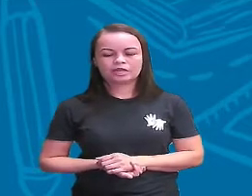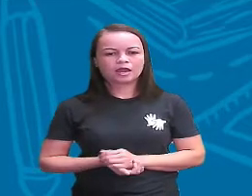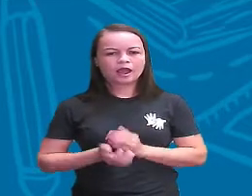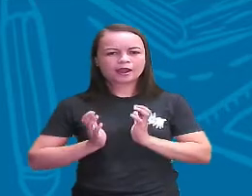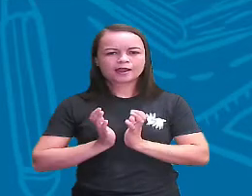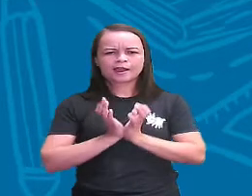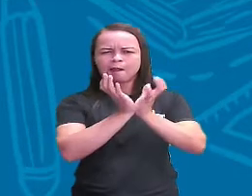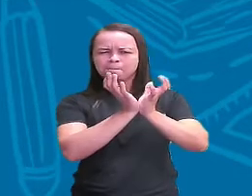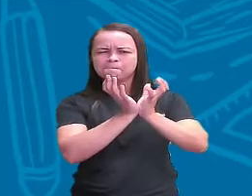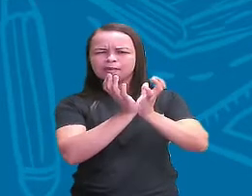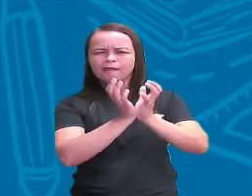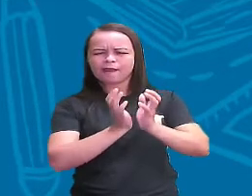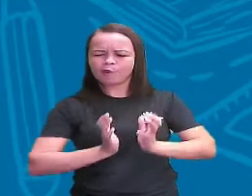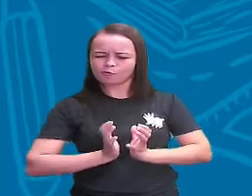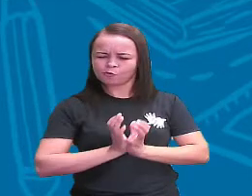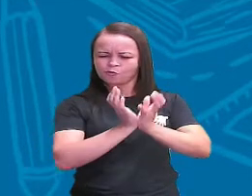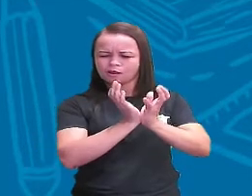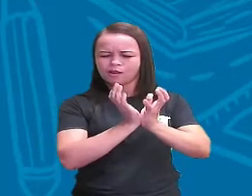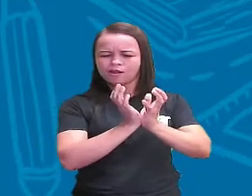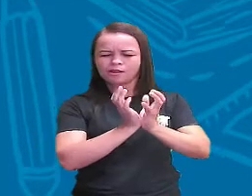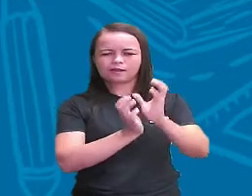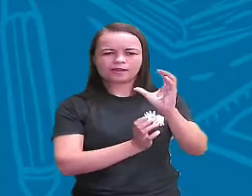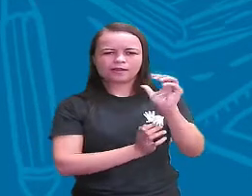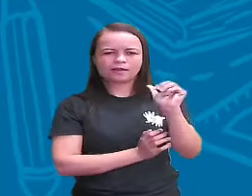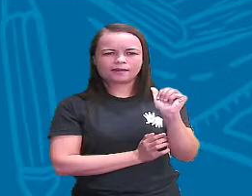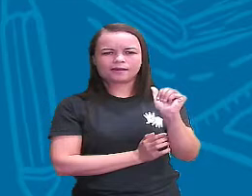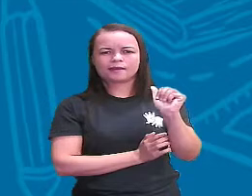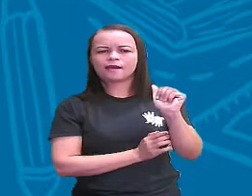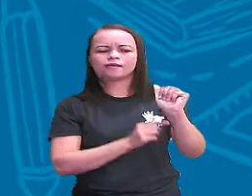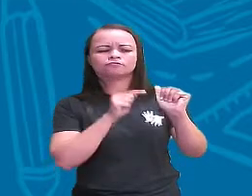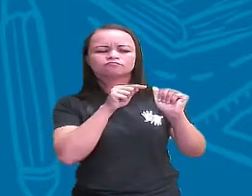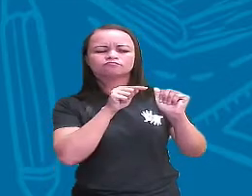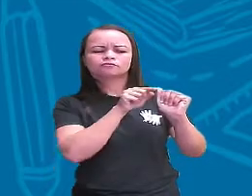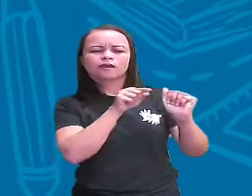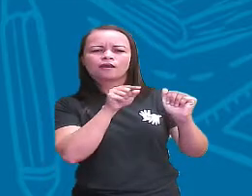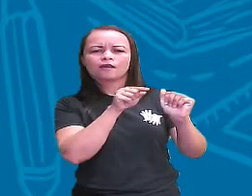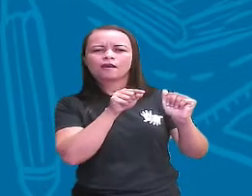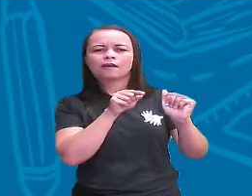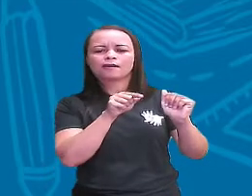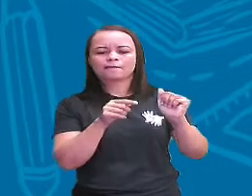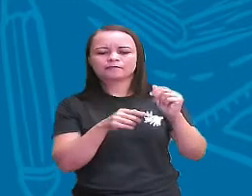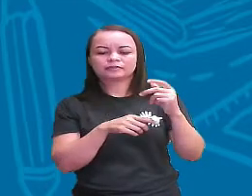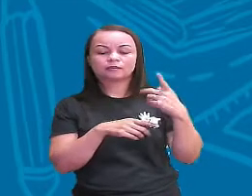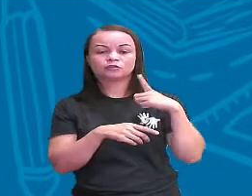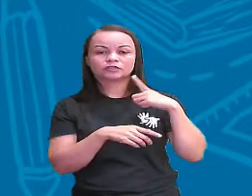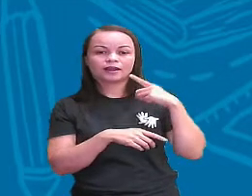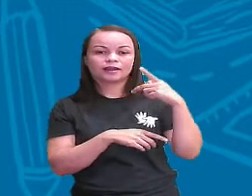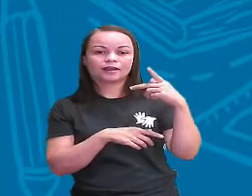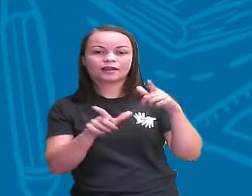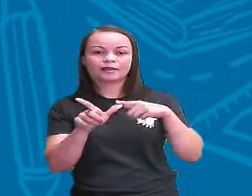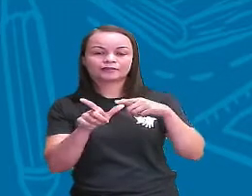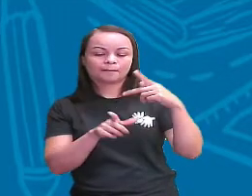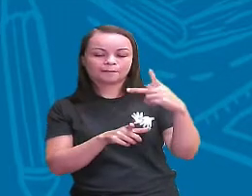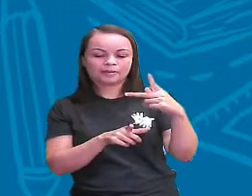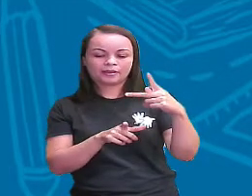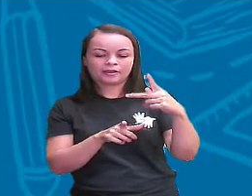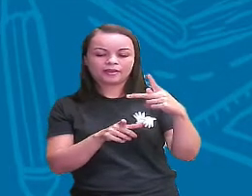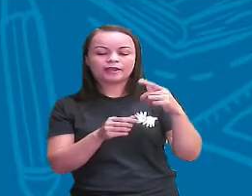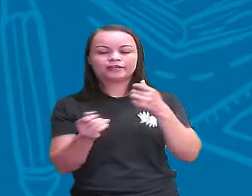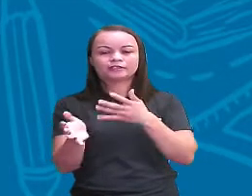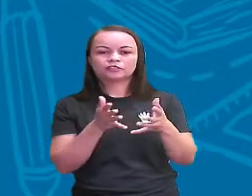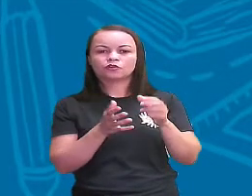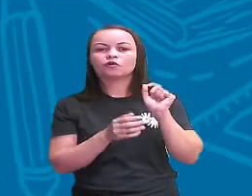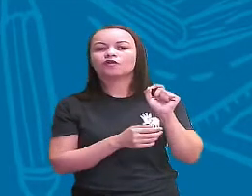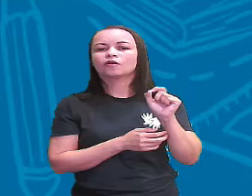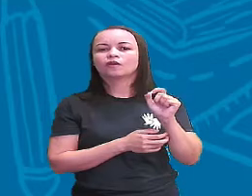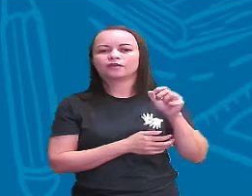Campeão, a primeira palavra, campeão. Temos aí a letrinha P. Então, se é o P, eu coloco